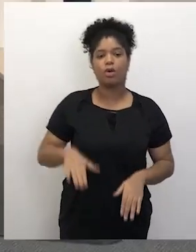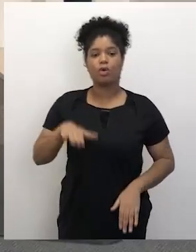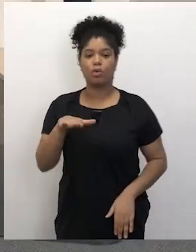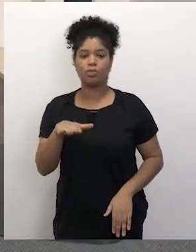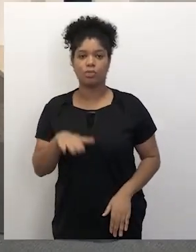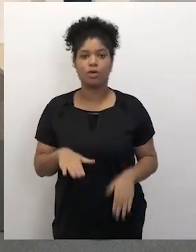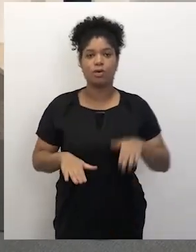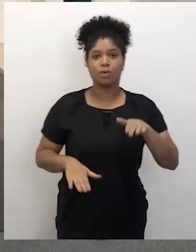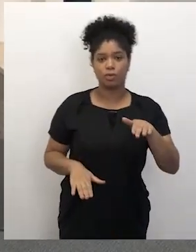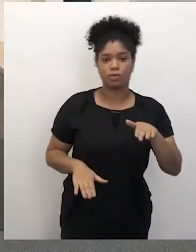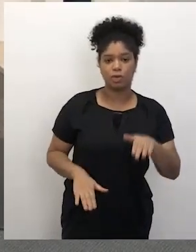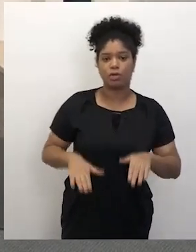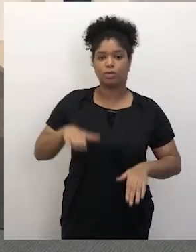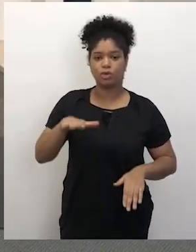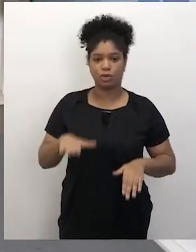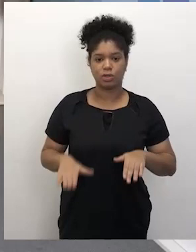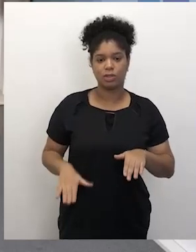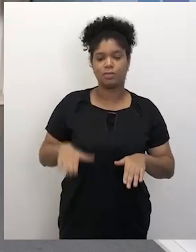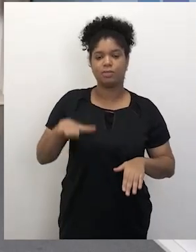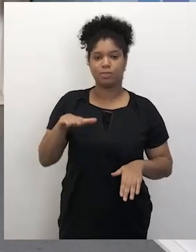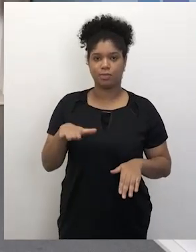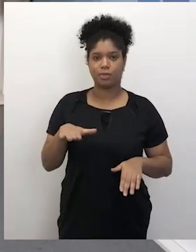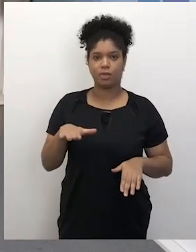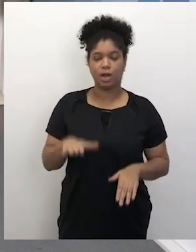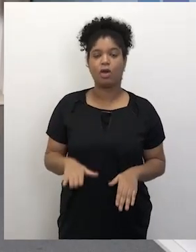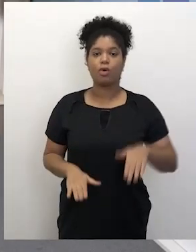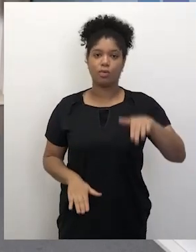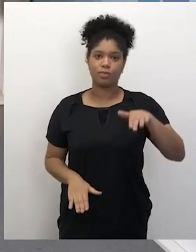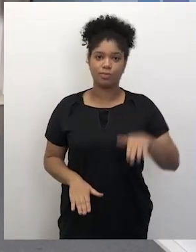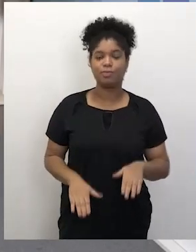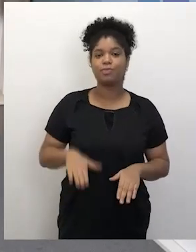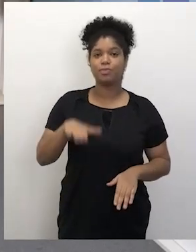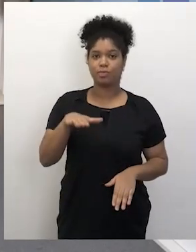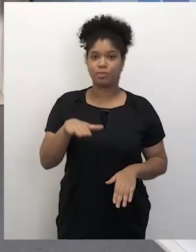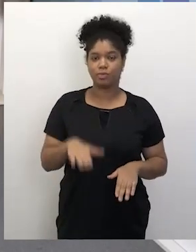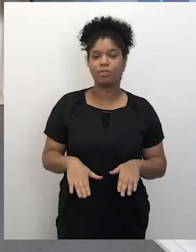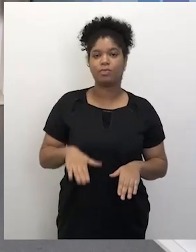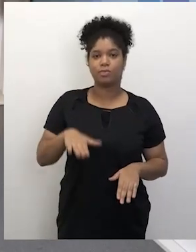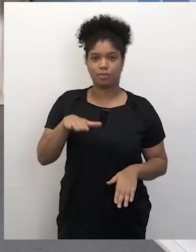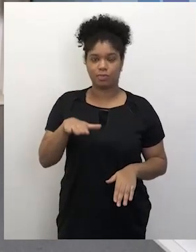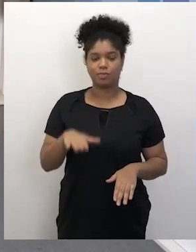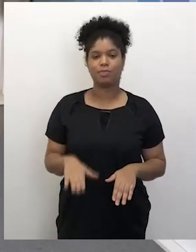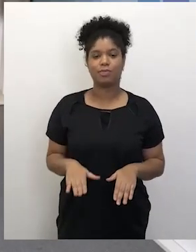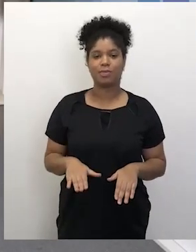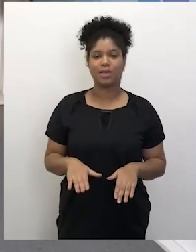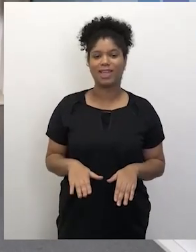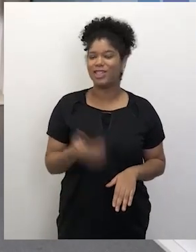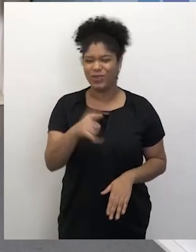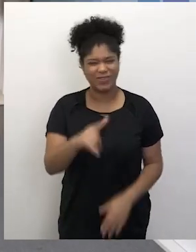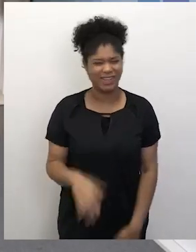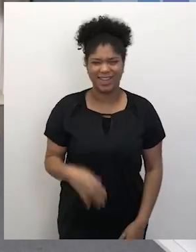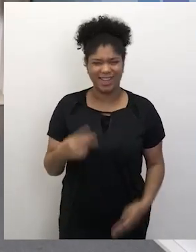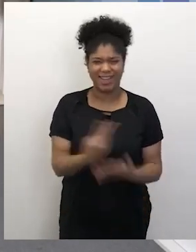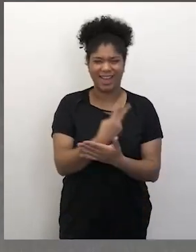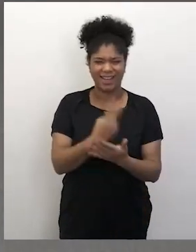sobe. Um, dois. Tan, tan, tan. Um, dois. Ih, falei errado.